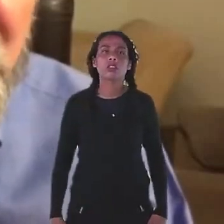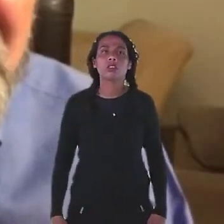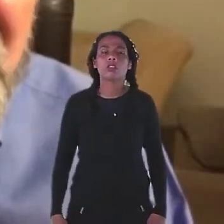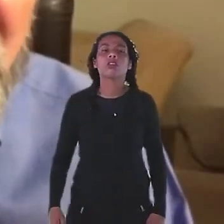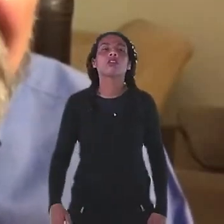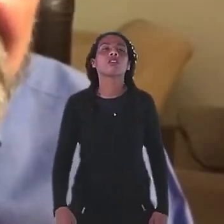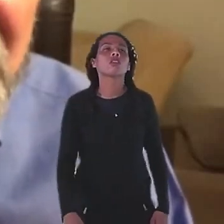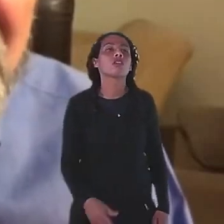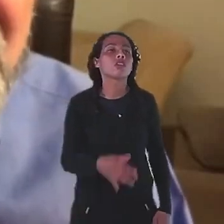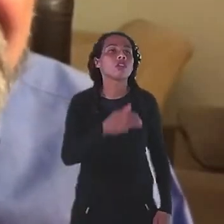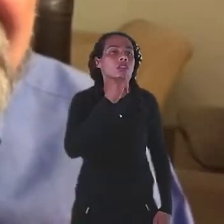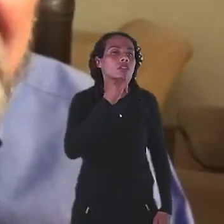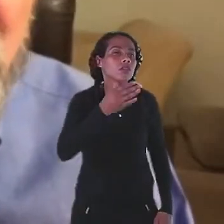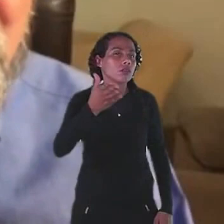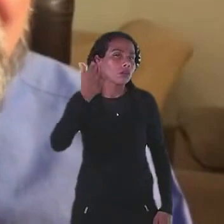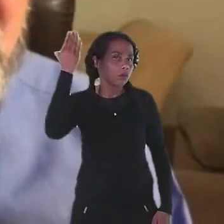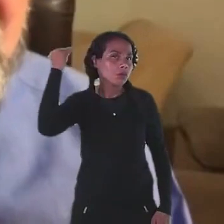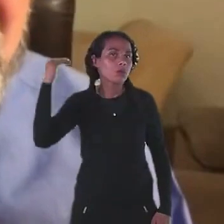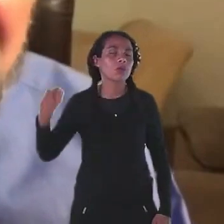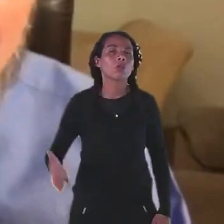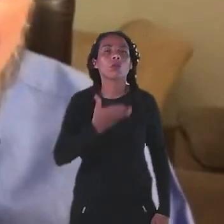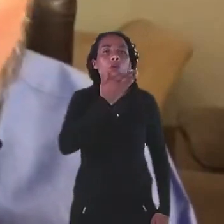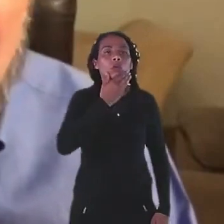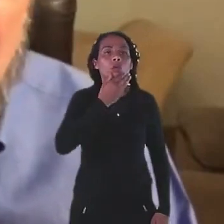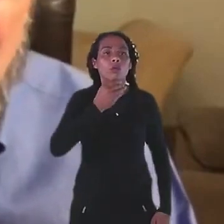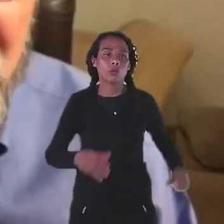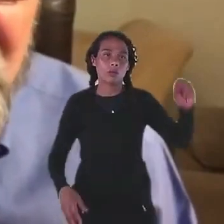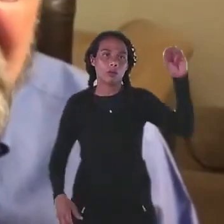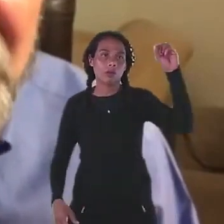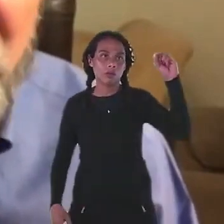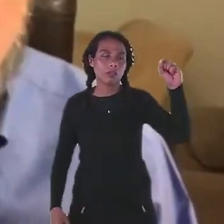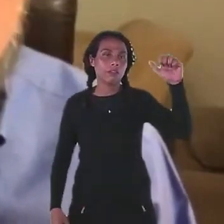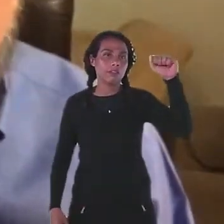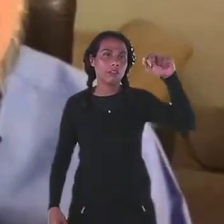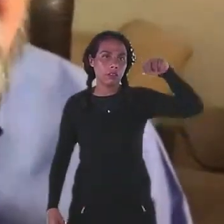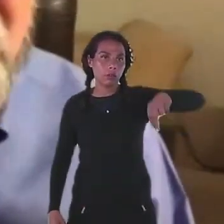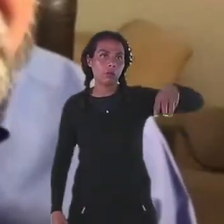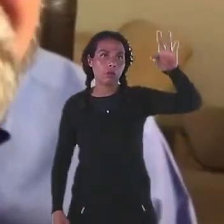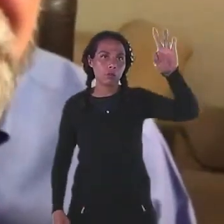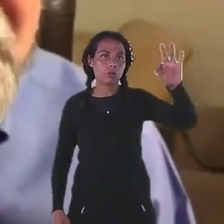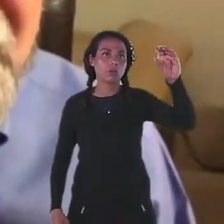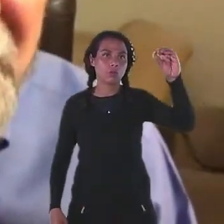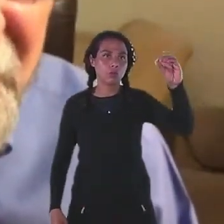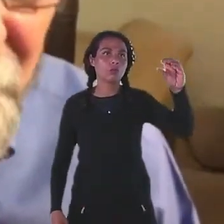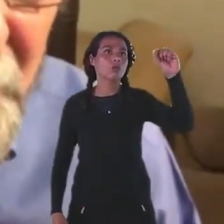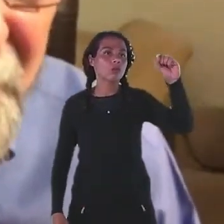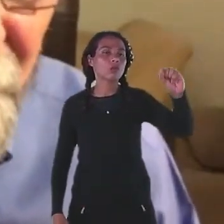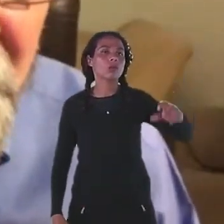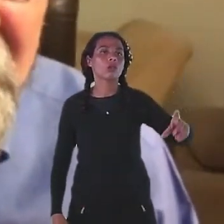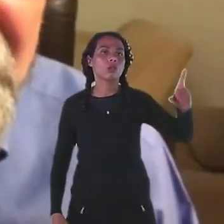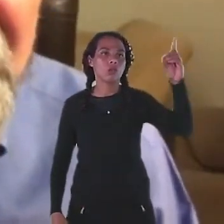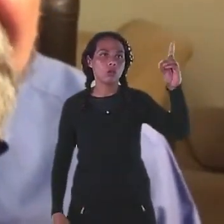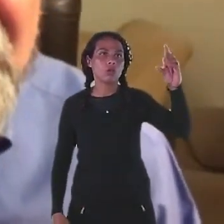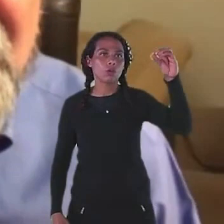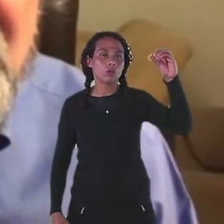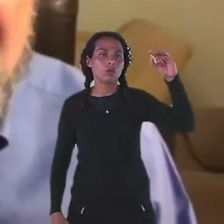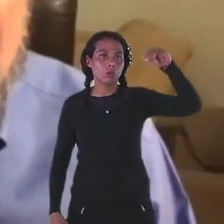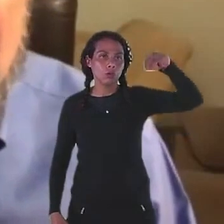estão prontos para decolar. Exatamente. Você tem que construir aeroporto. O talento humano se encontra em qualquer vizinhança do